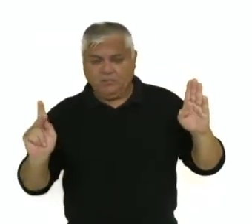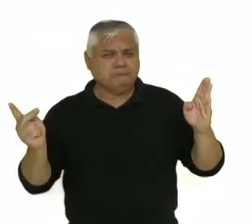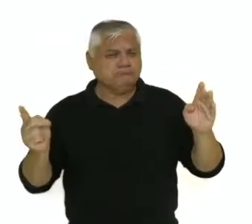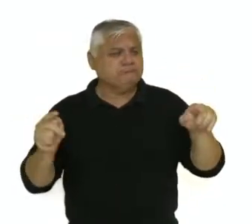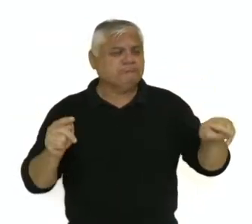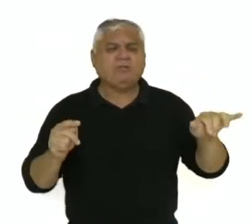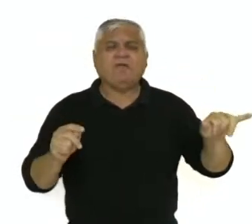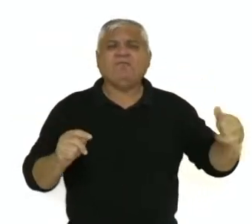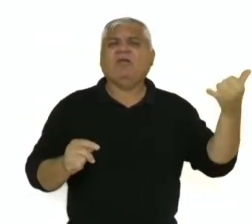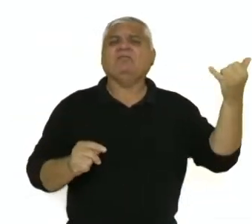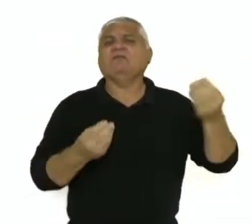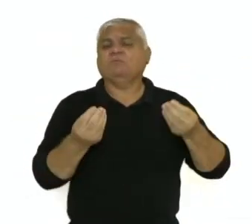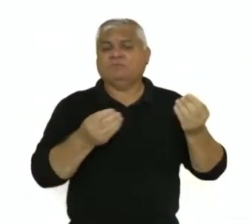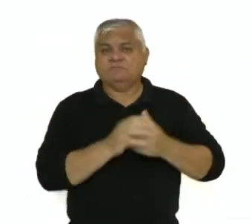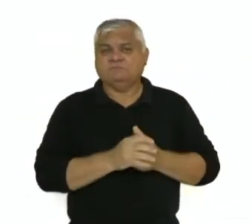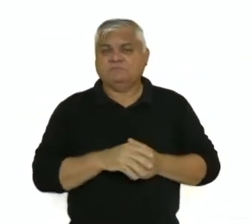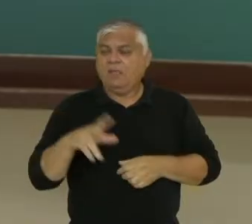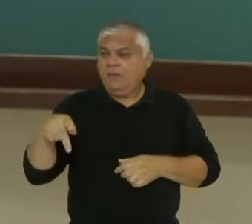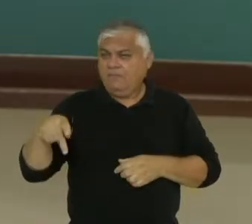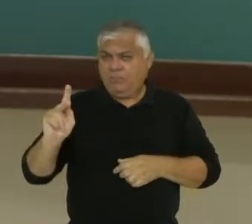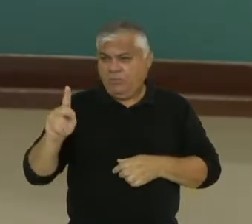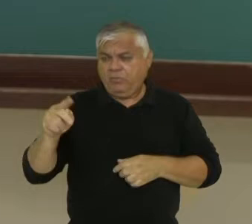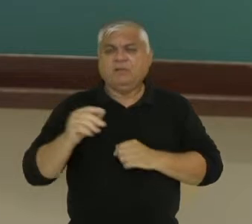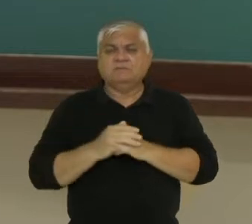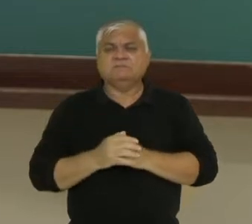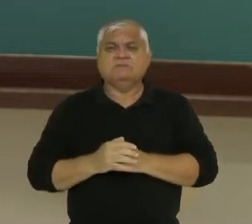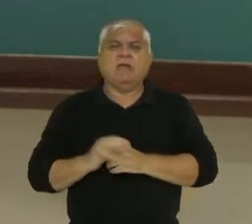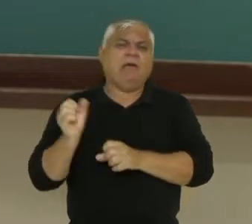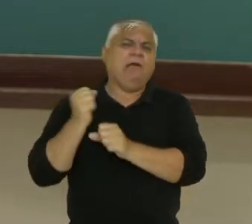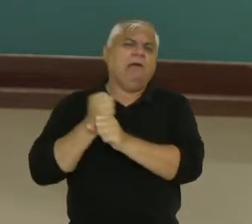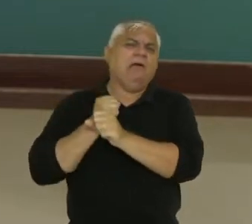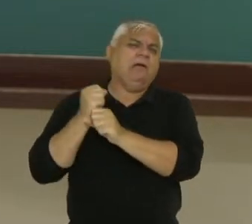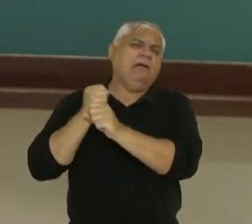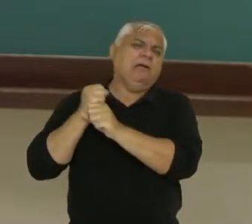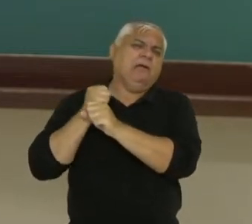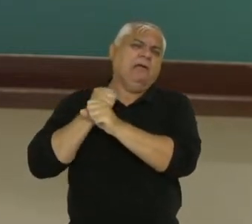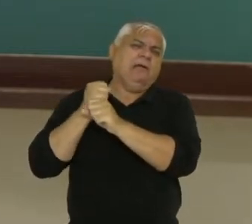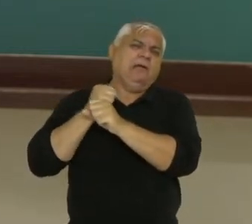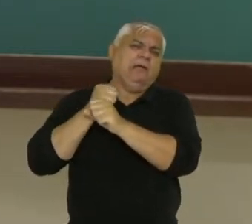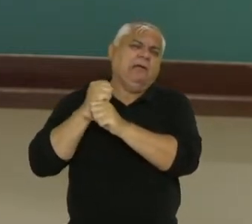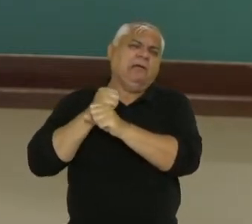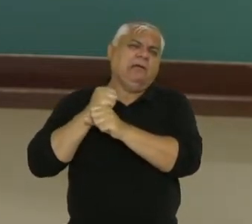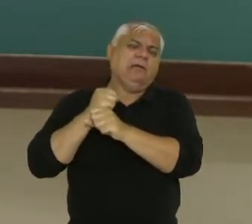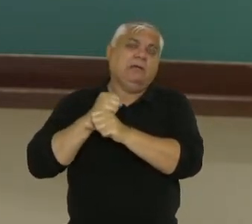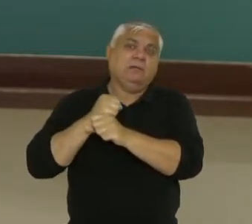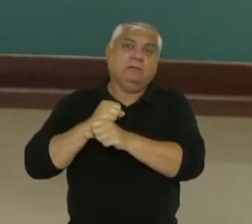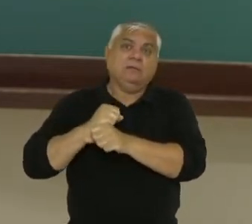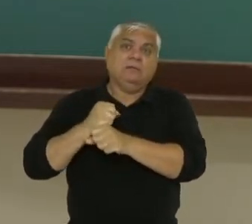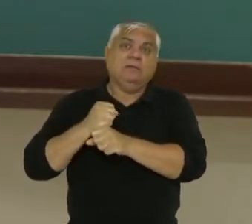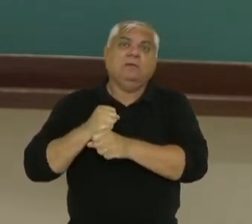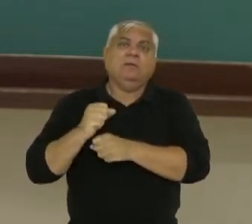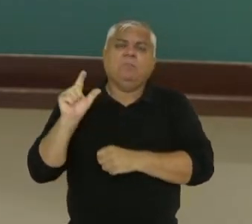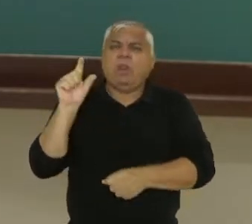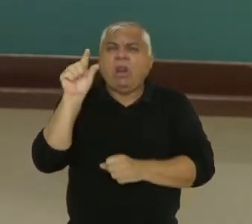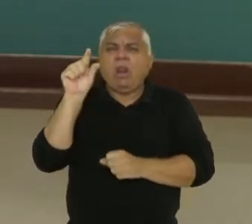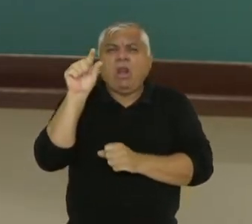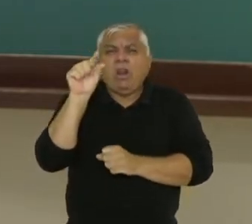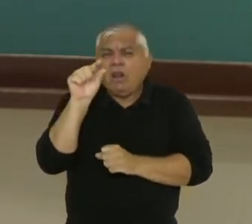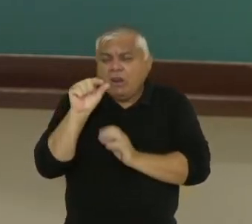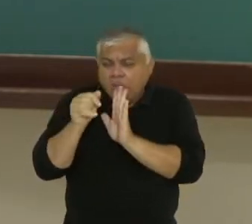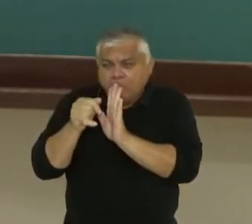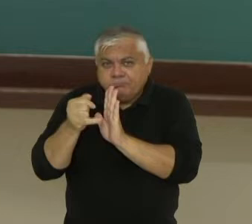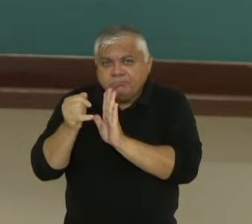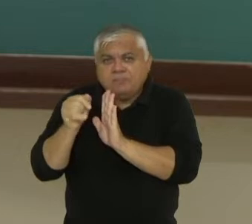nos últimos anos, em alguns anos, aconteceu que a poupança rendeu muito menos do que a